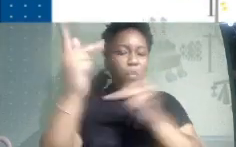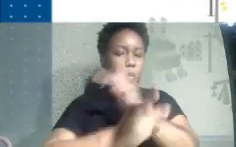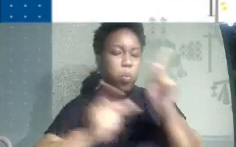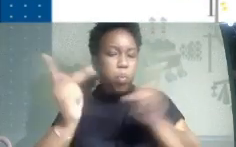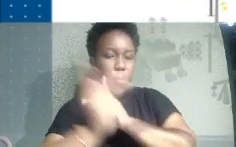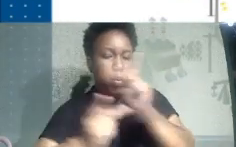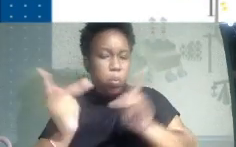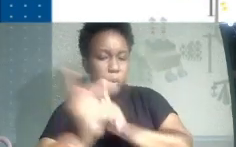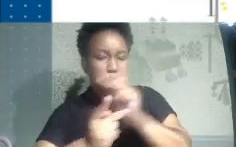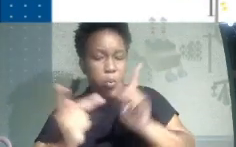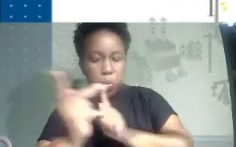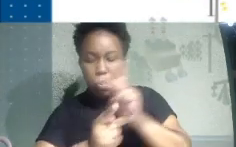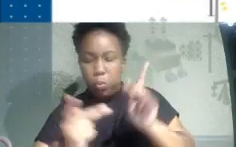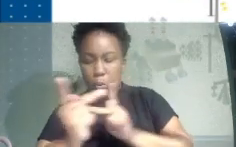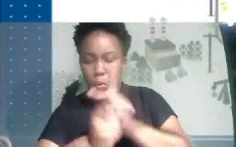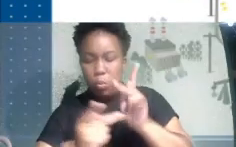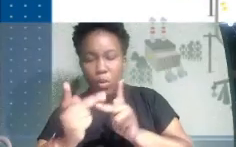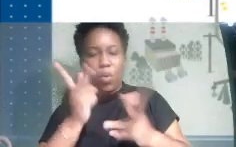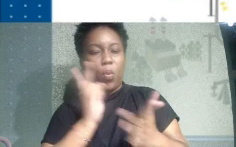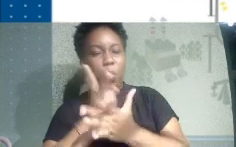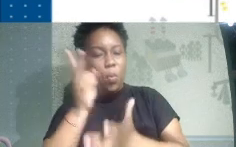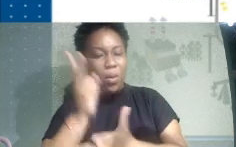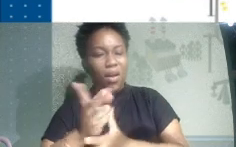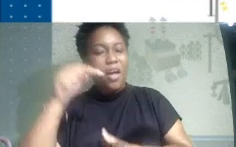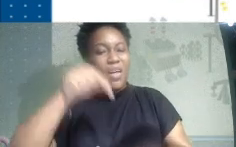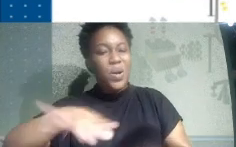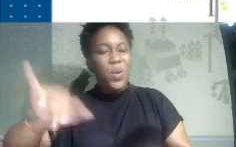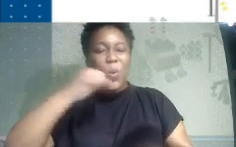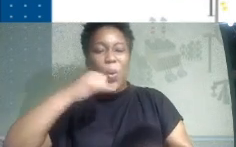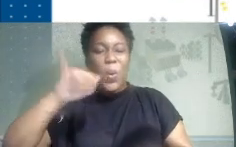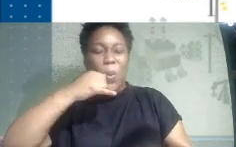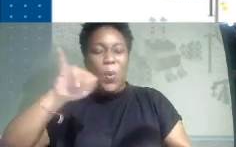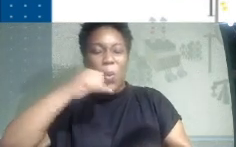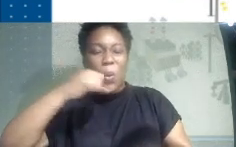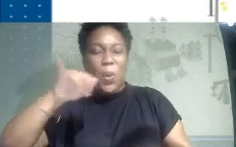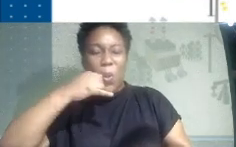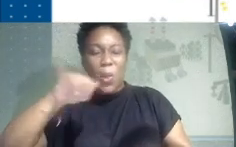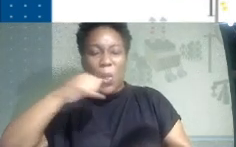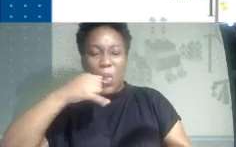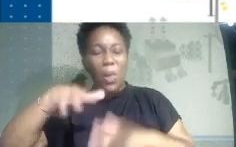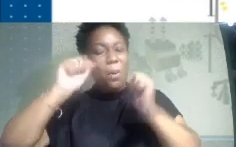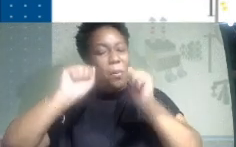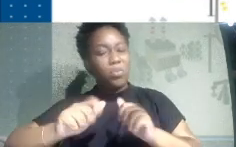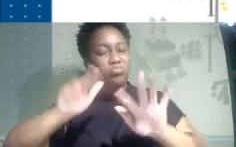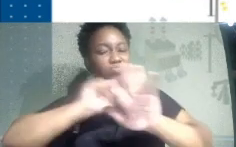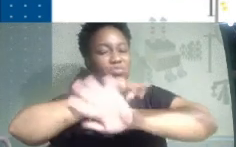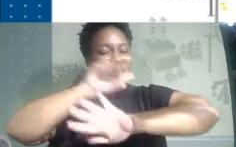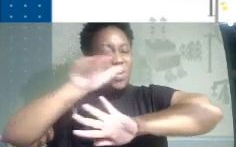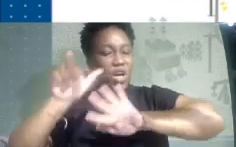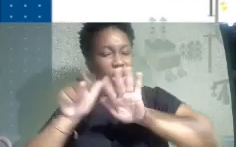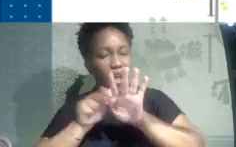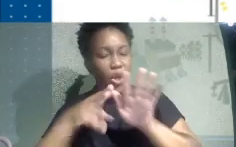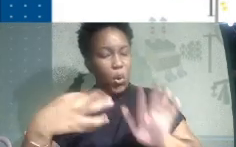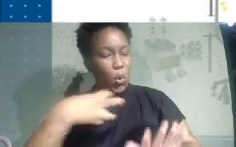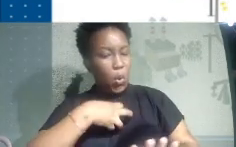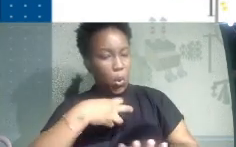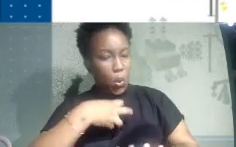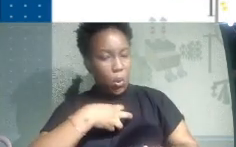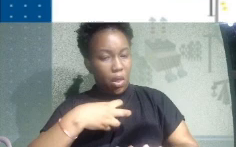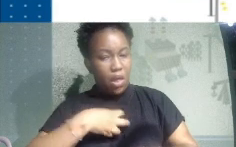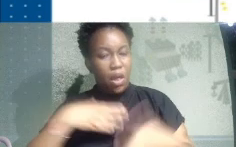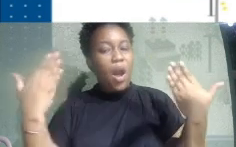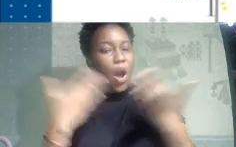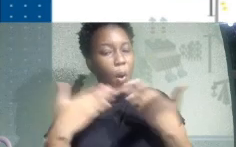assim sucessivamente, tá? Essa energia, ela pode ser produzida de diferentes formas. Hoje, dentro do